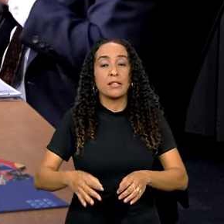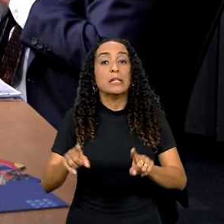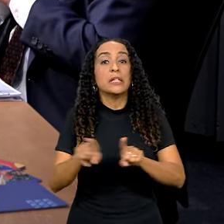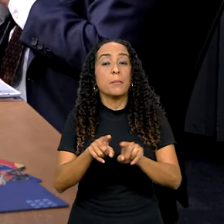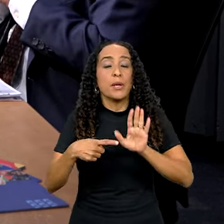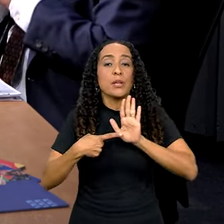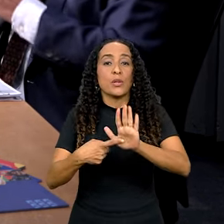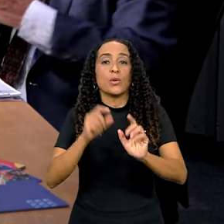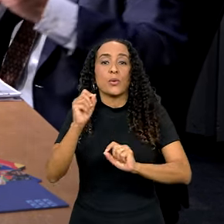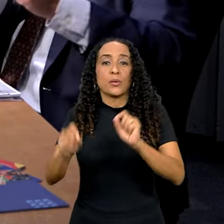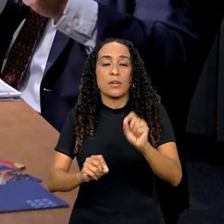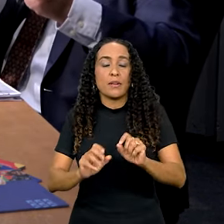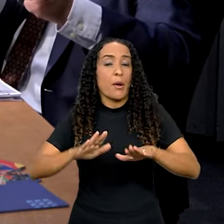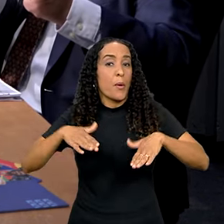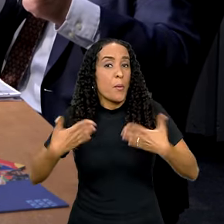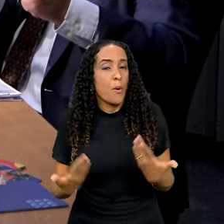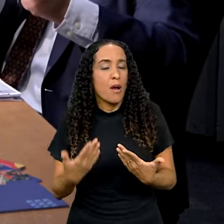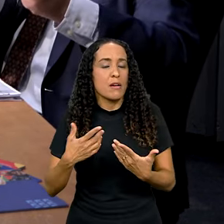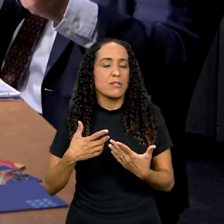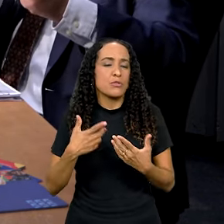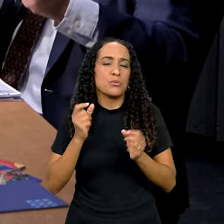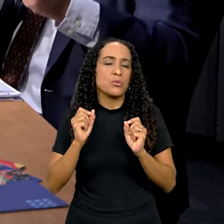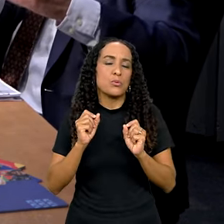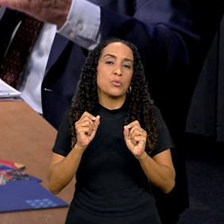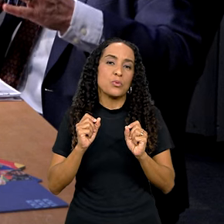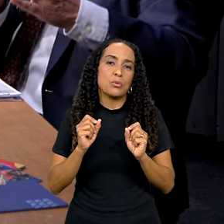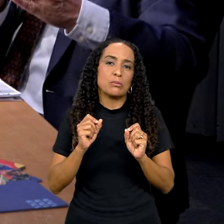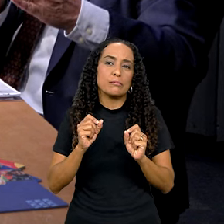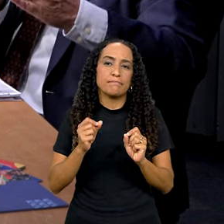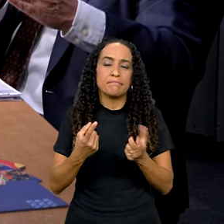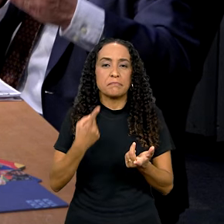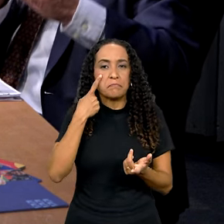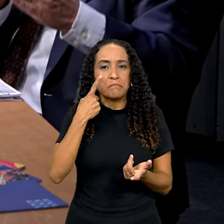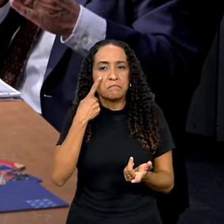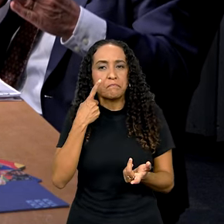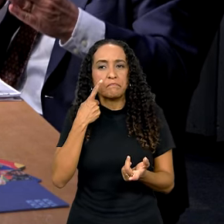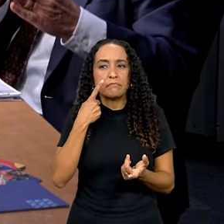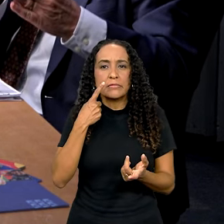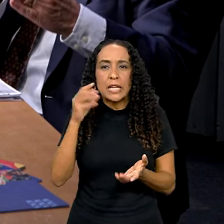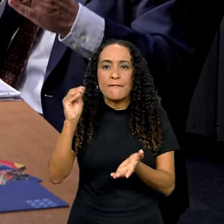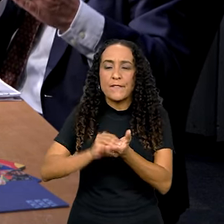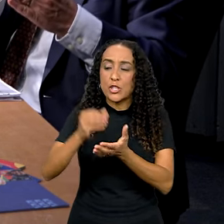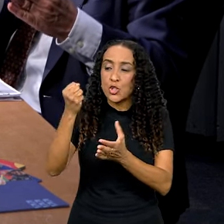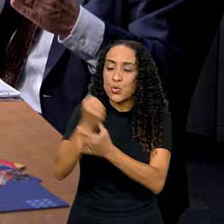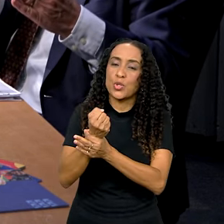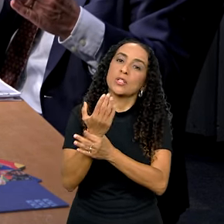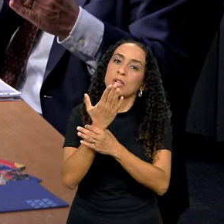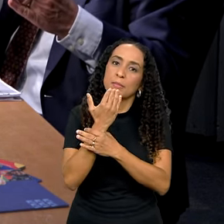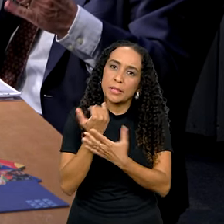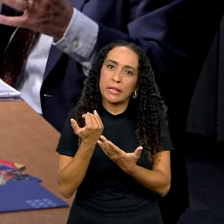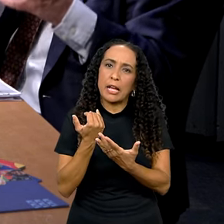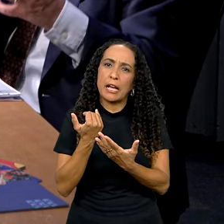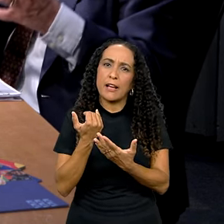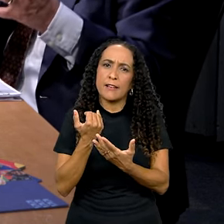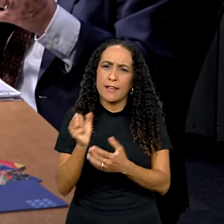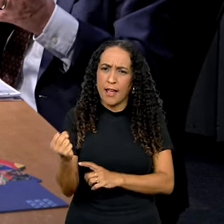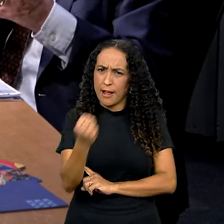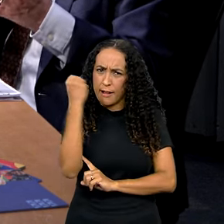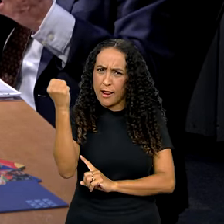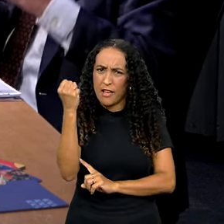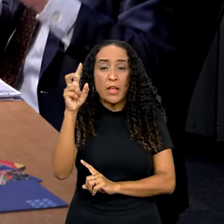destaco ainda e que quando a gente pega eh aquela insegurança alimentar